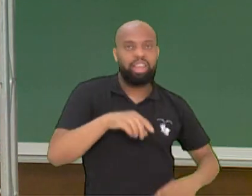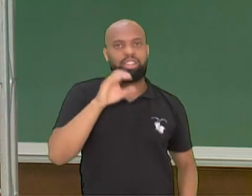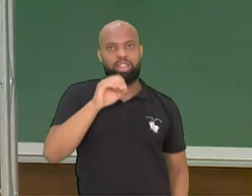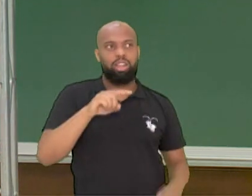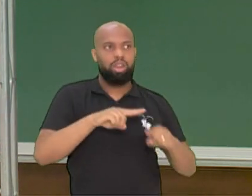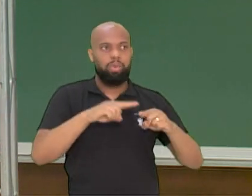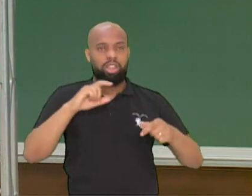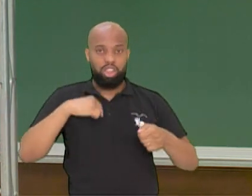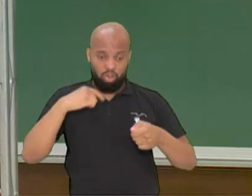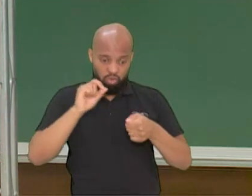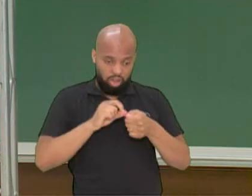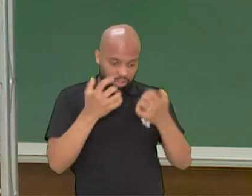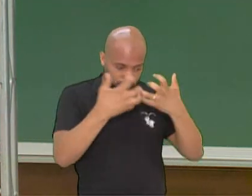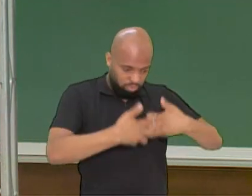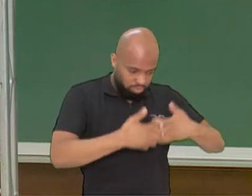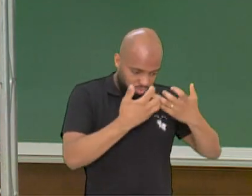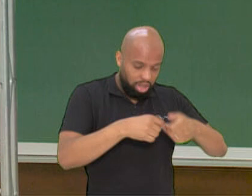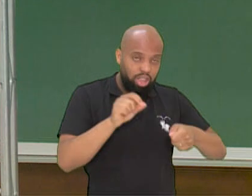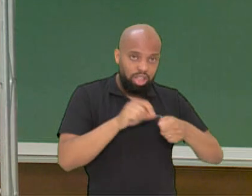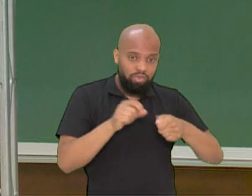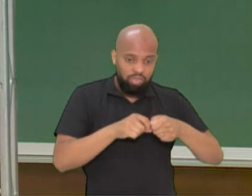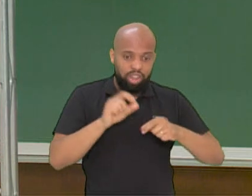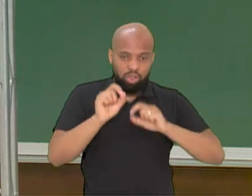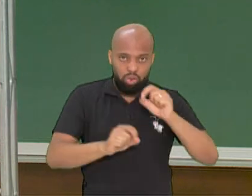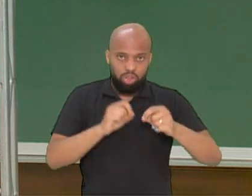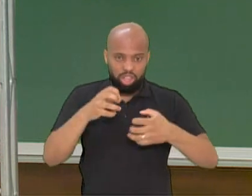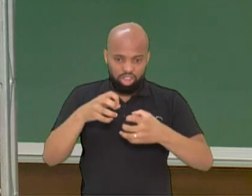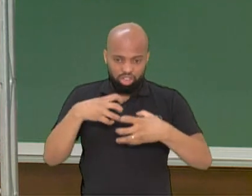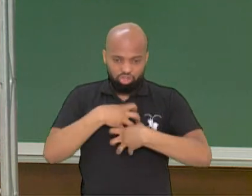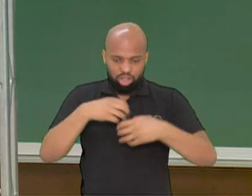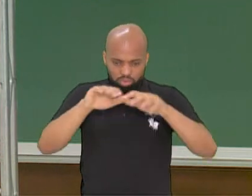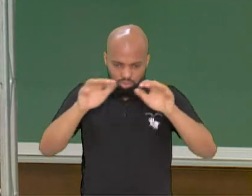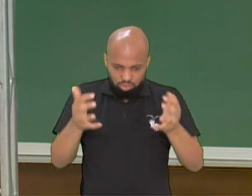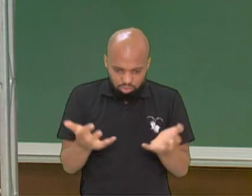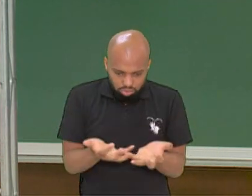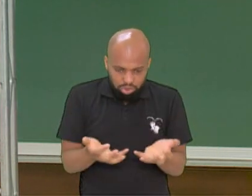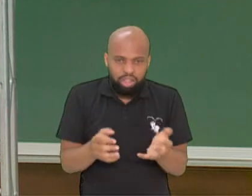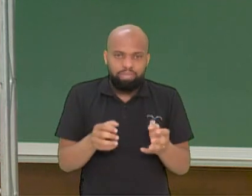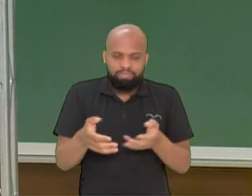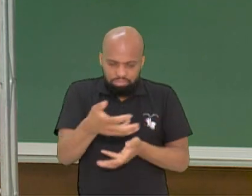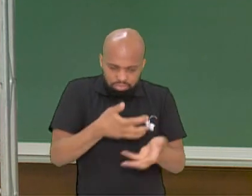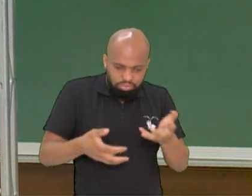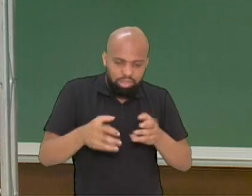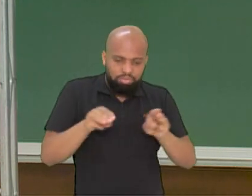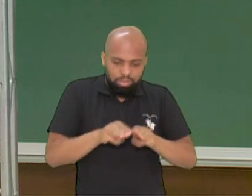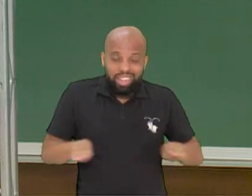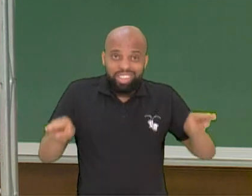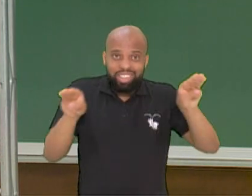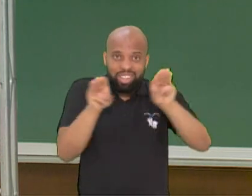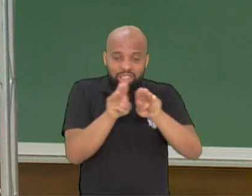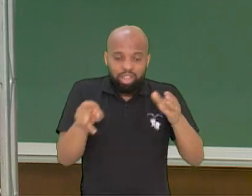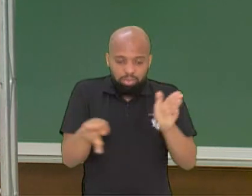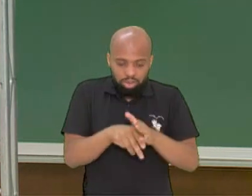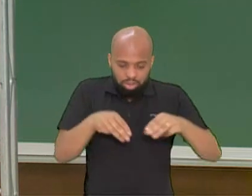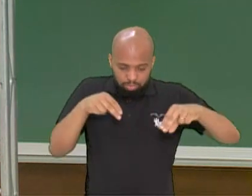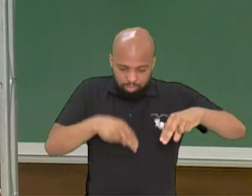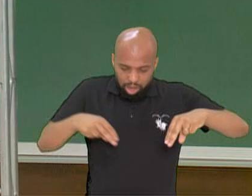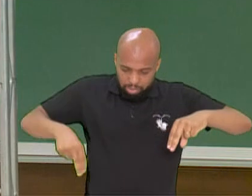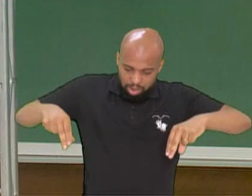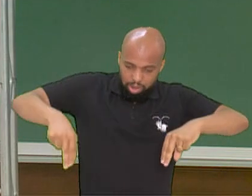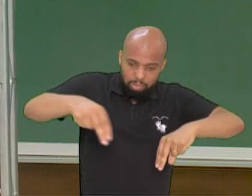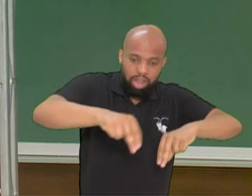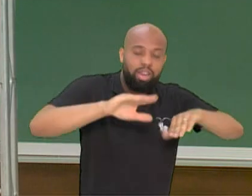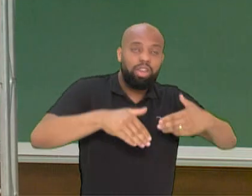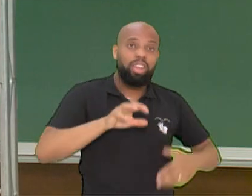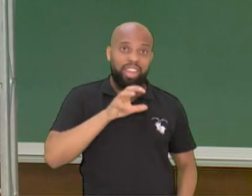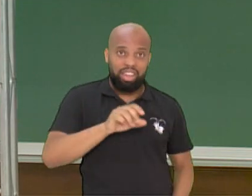gero campo magnético na bobina. A bobina vai criar um fluxo magnético para poder apagar aquele